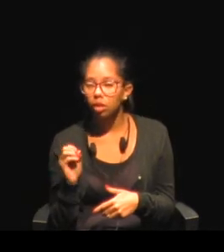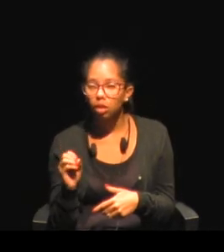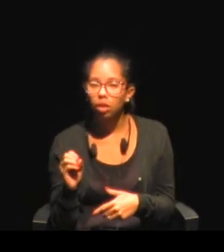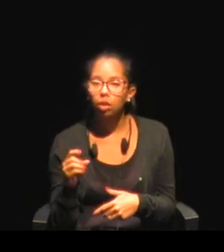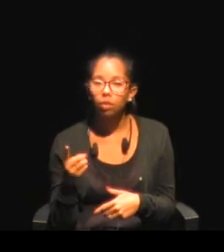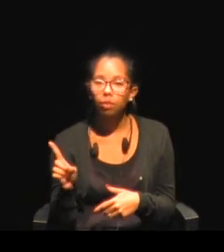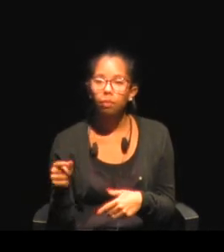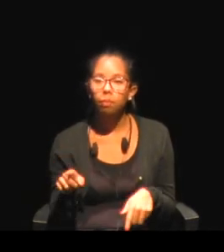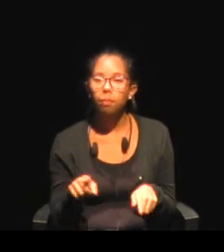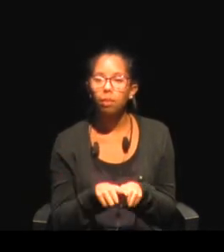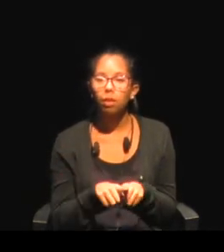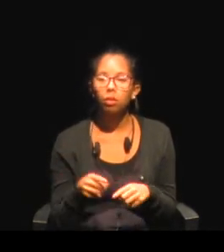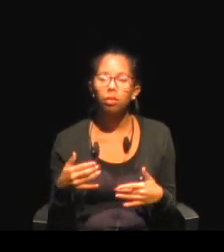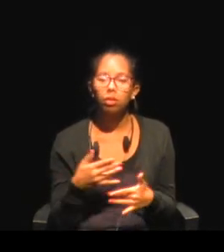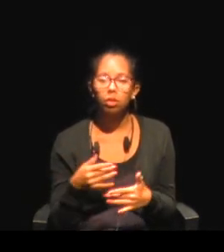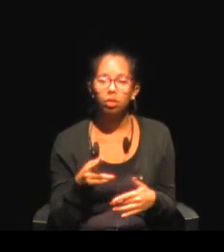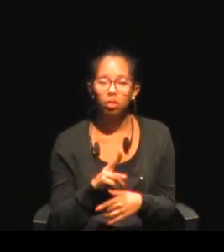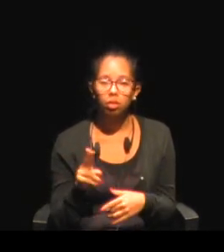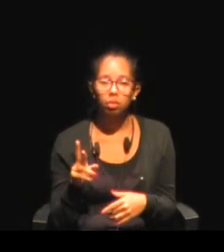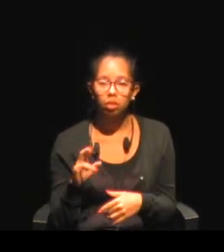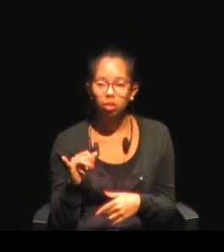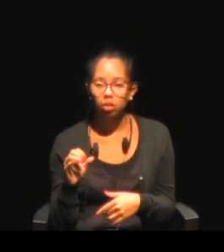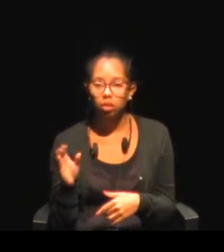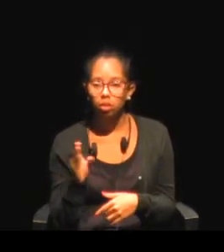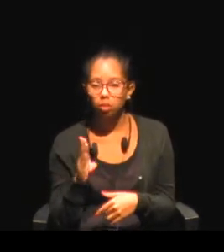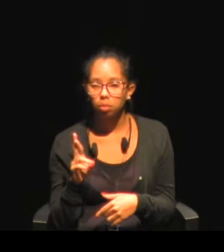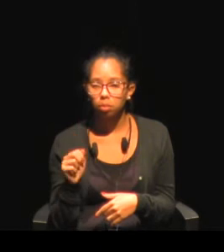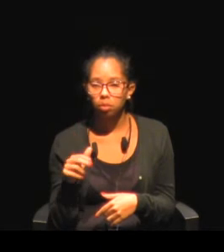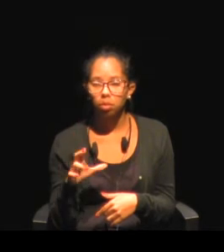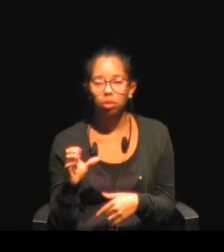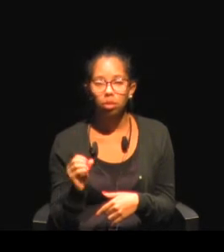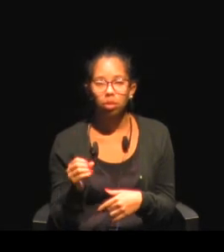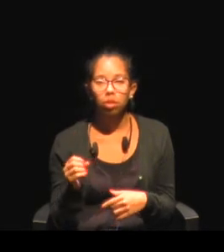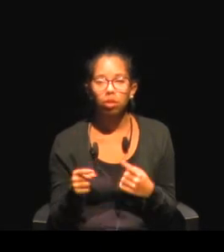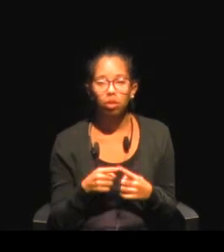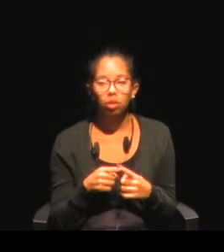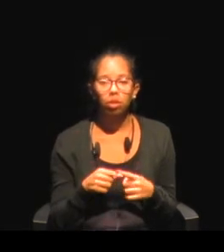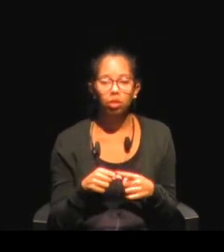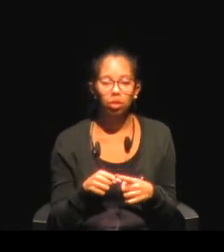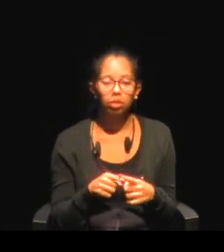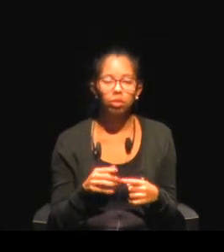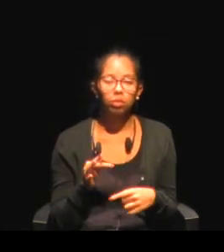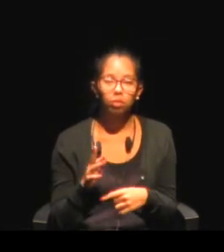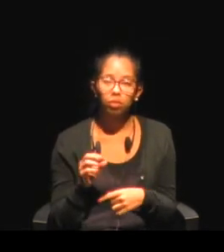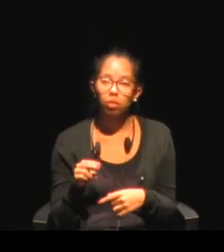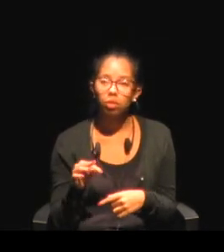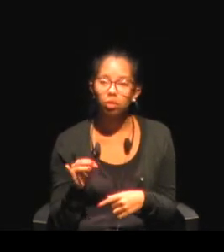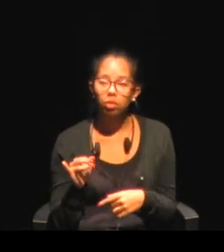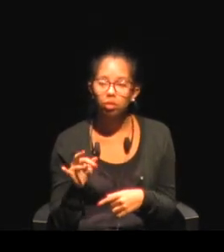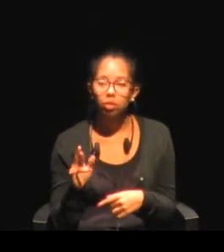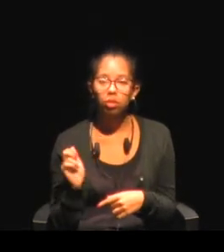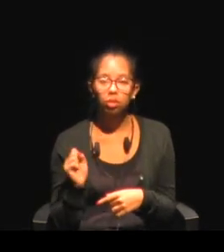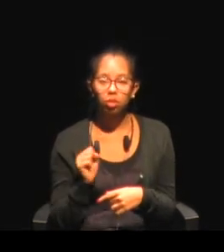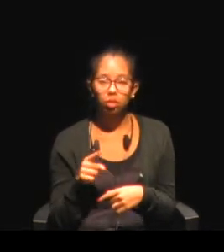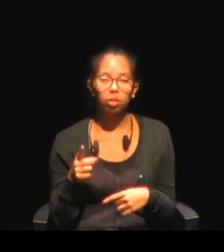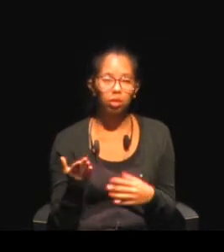Uruguai, olha, uma cidade chamada Rio Branco, que esse nome foi dado homenageando o Barão do Rio Branco por conta das lutas de fronteira que